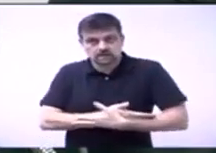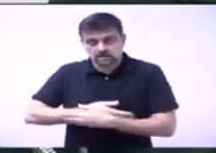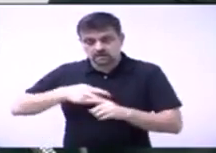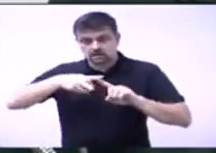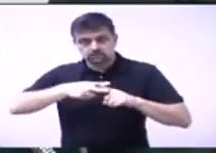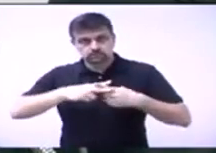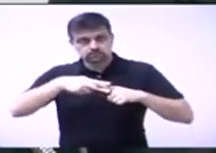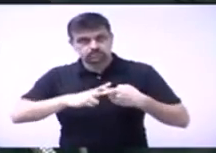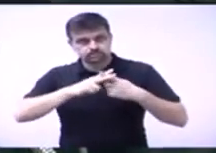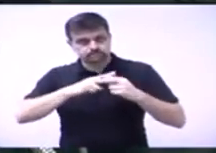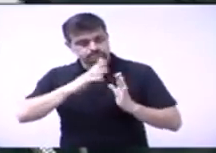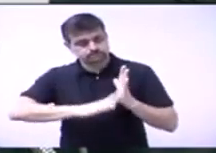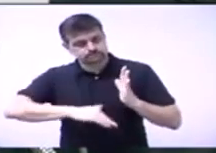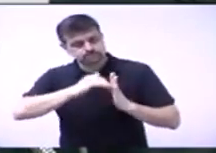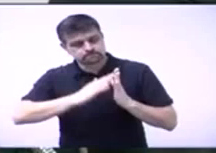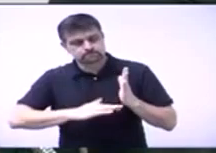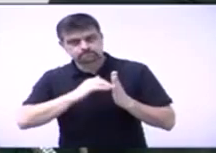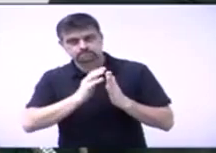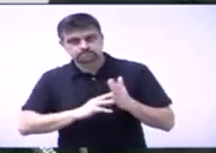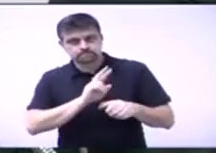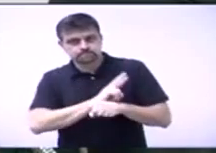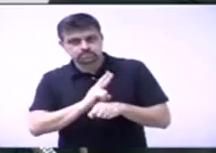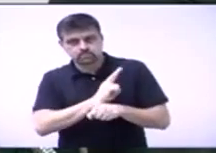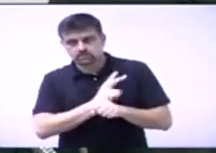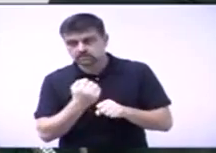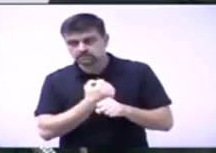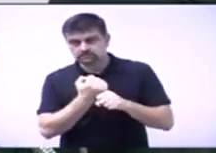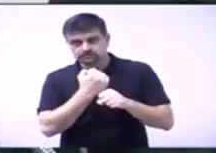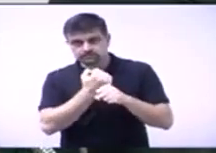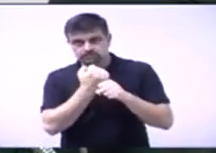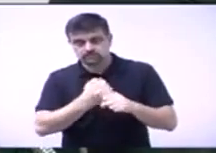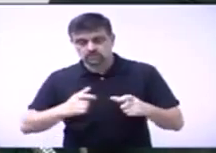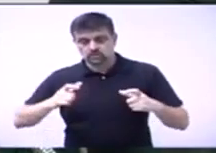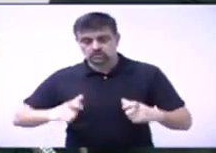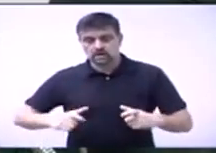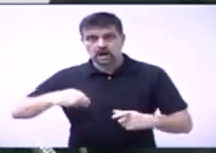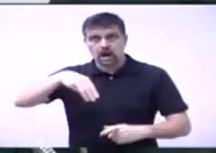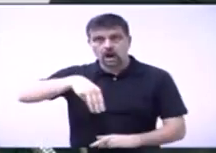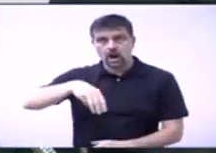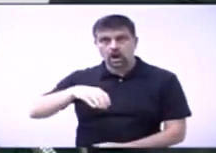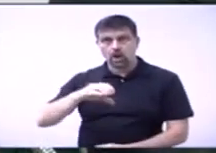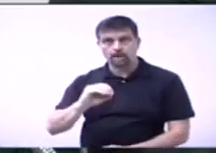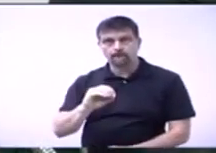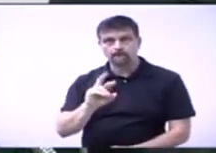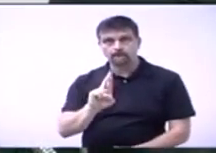de Carvalho Júnior, 1, no bairro Morumbi.